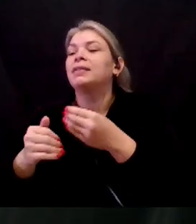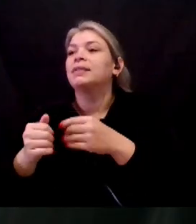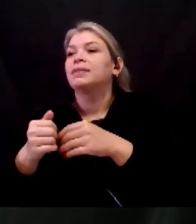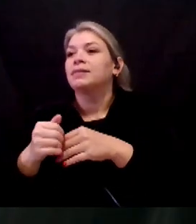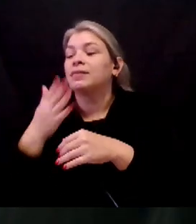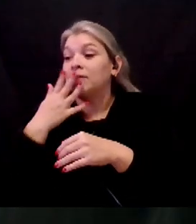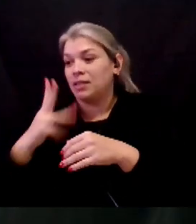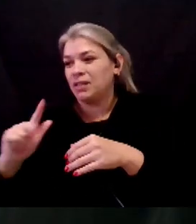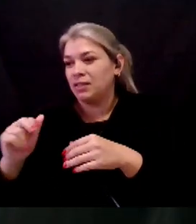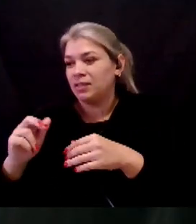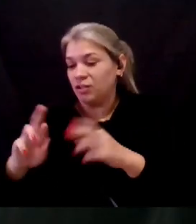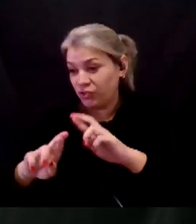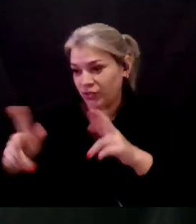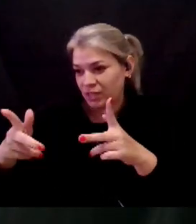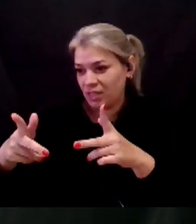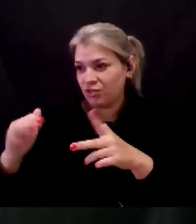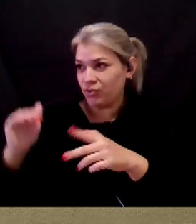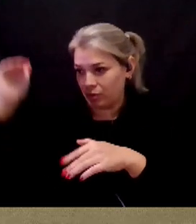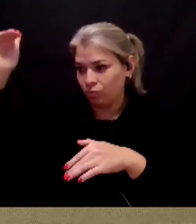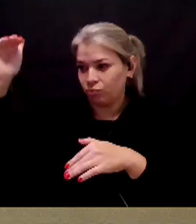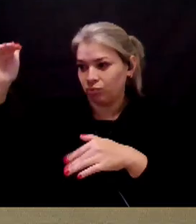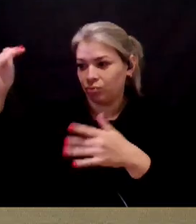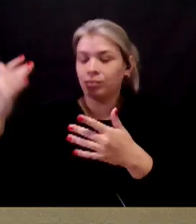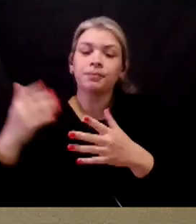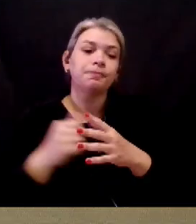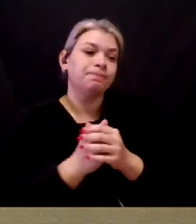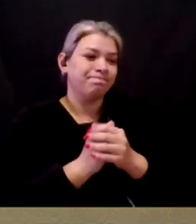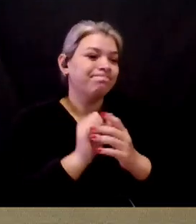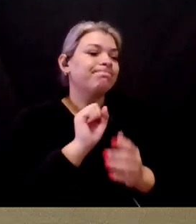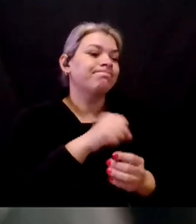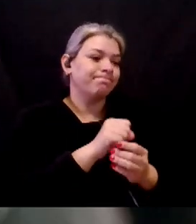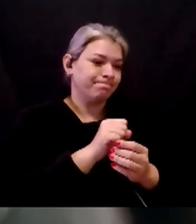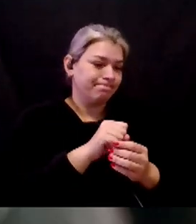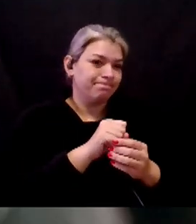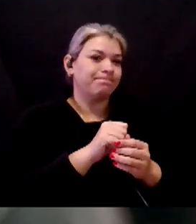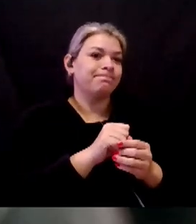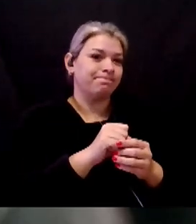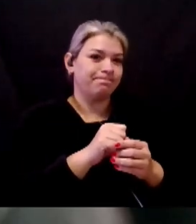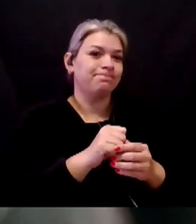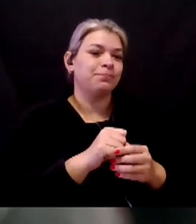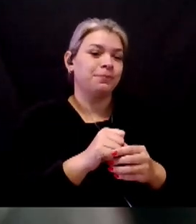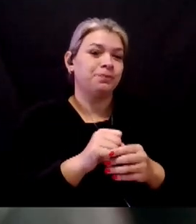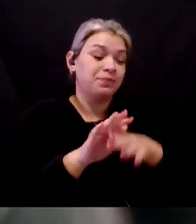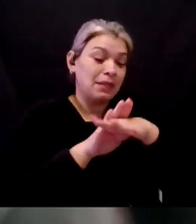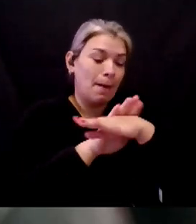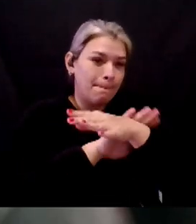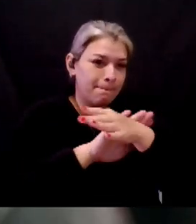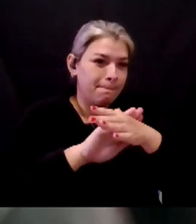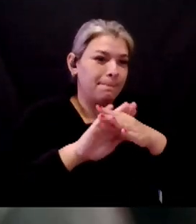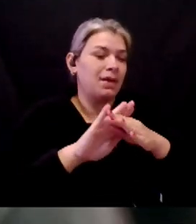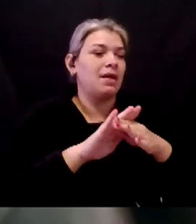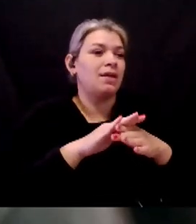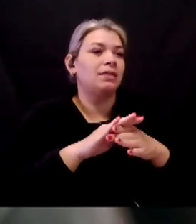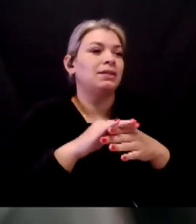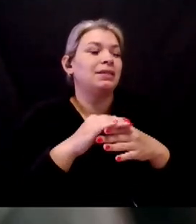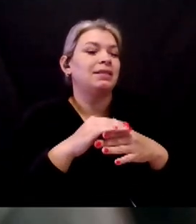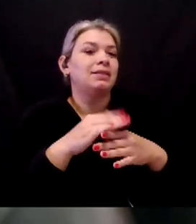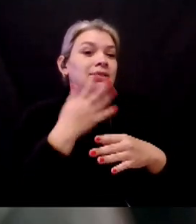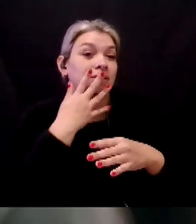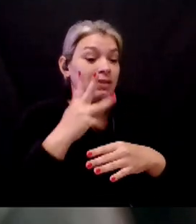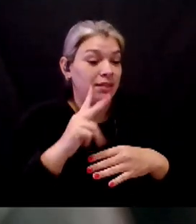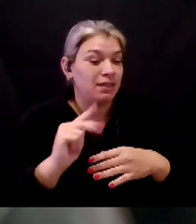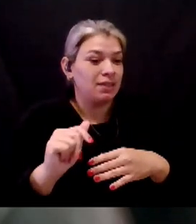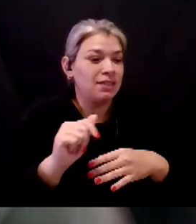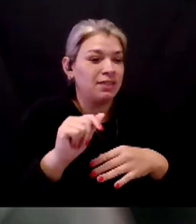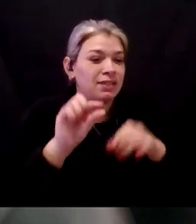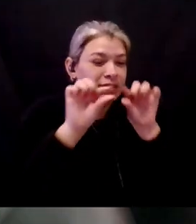nossa pele? Sim, então a pele da criança, ela é muito mais fina, porque ela está em desenvolvimento, ela vai chegar numa idade madura, né,